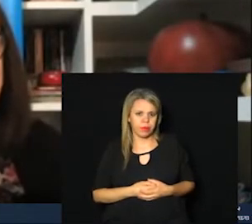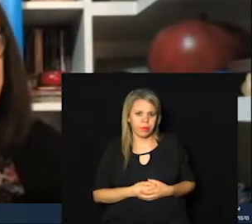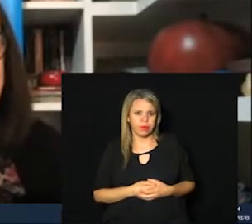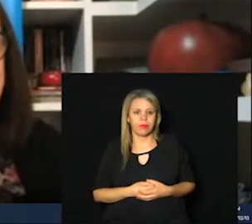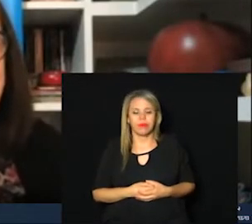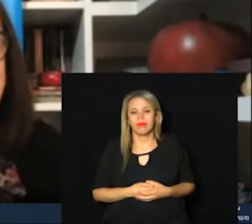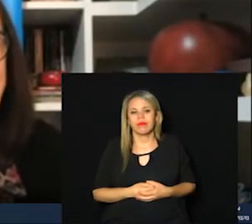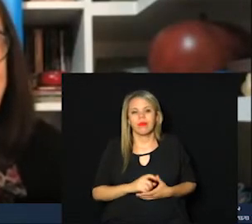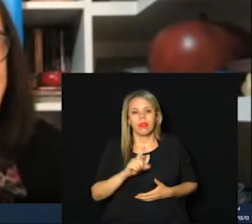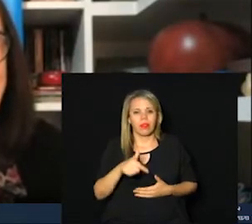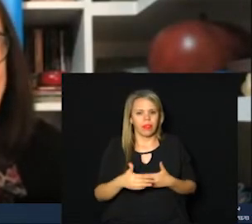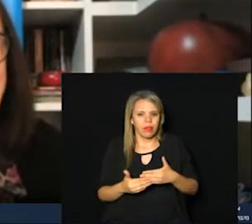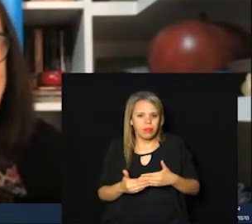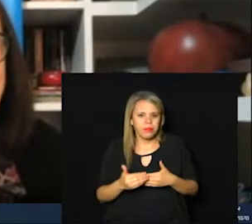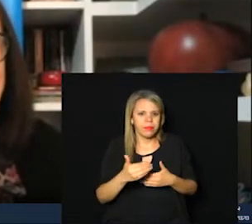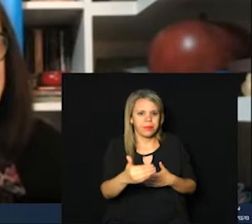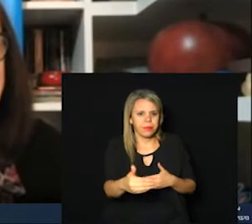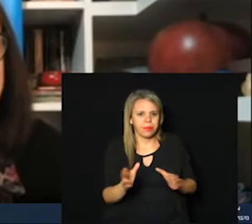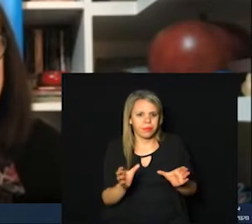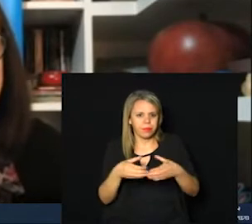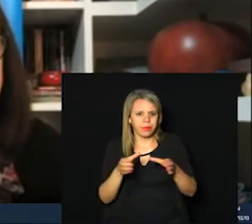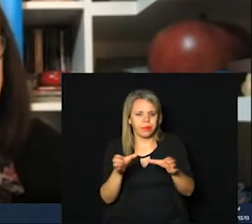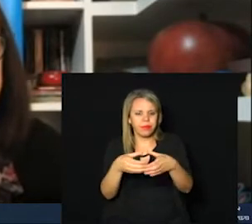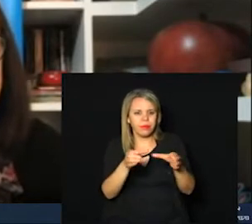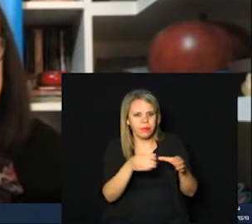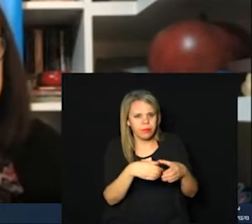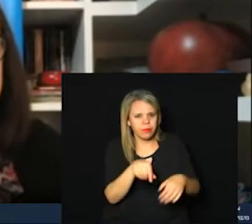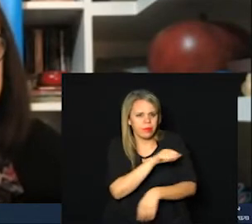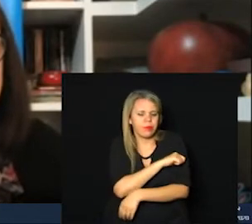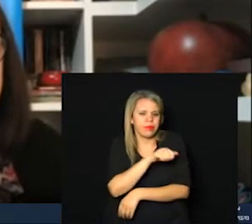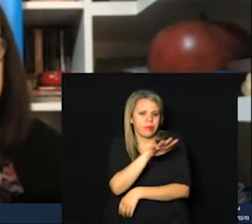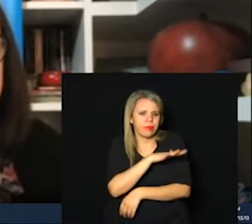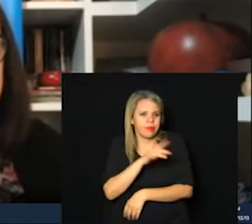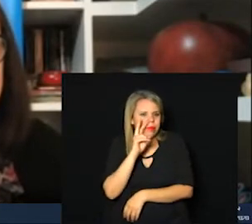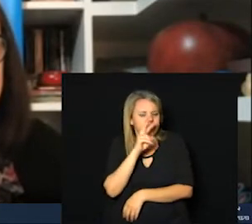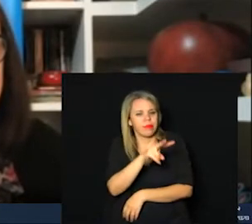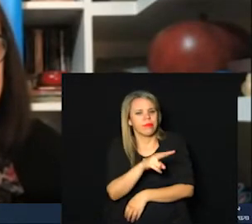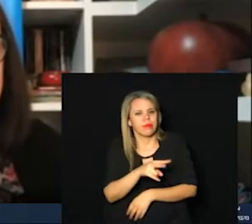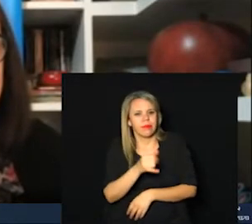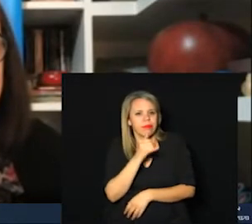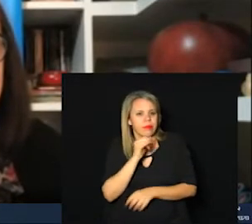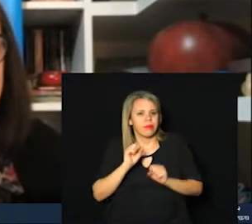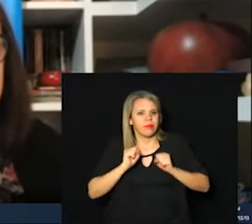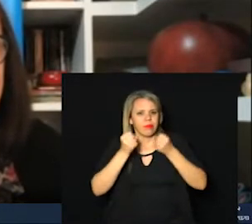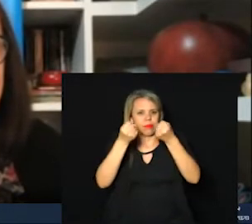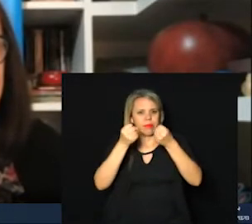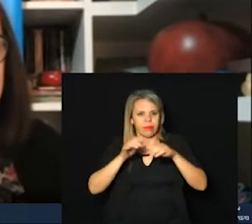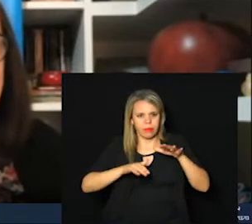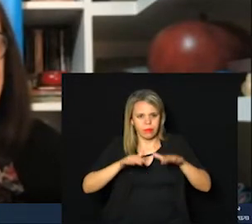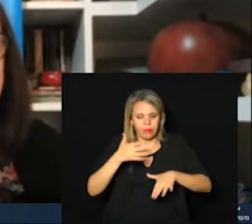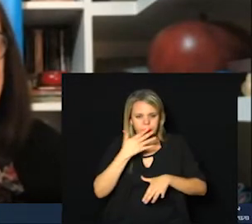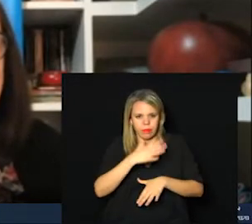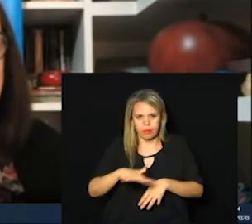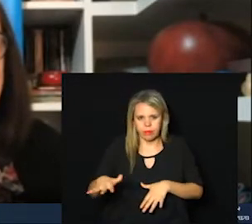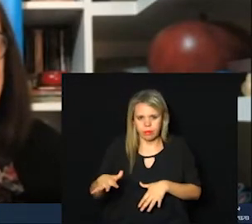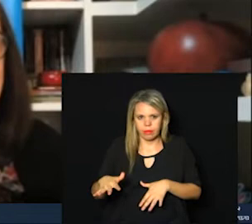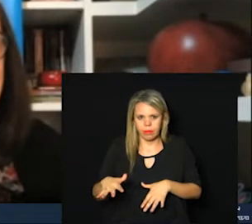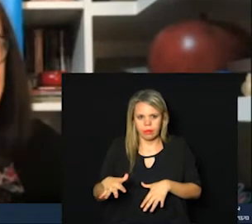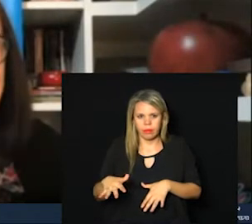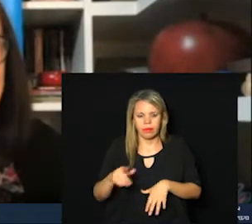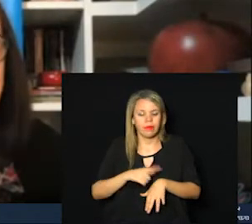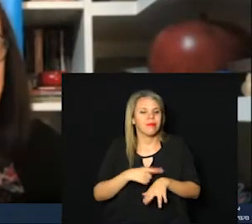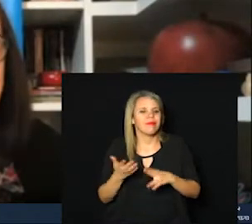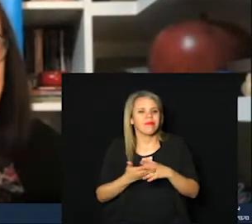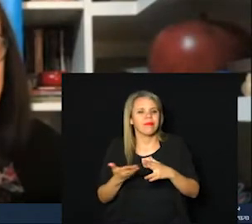um passo juntos naquela turma. E eu via, por exemplo, o esforço, muitas vezes, das crianças no recreio, por exemplo,